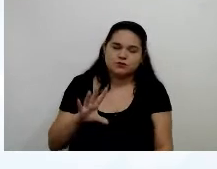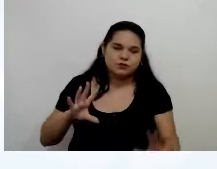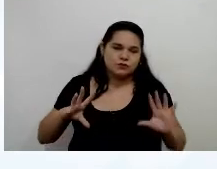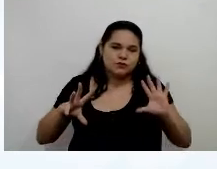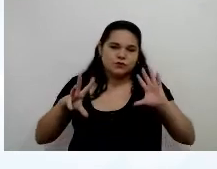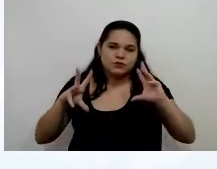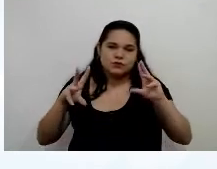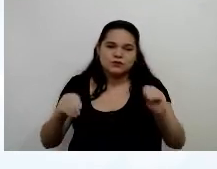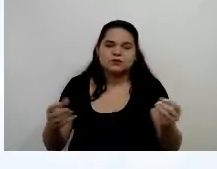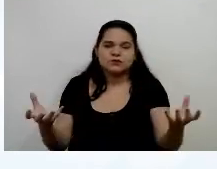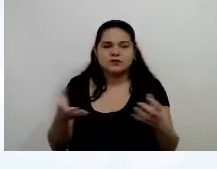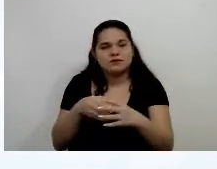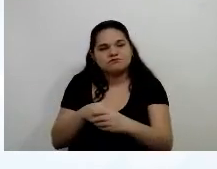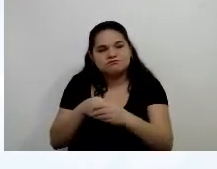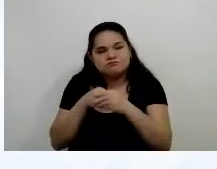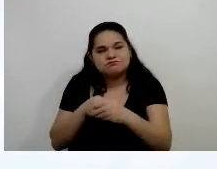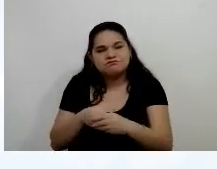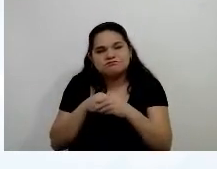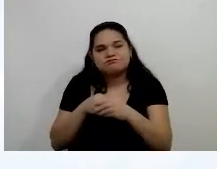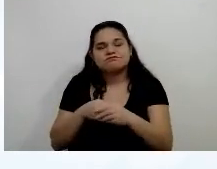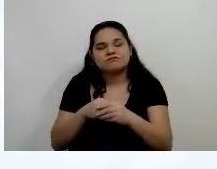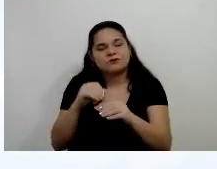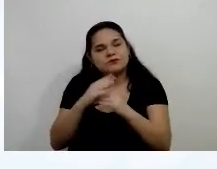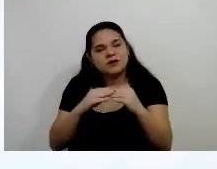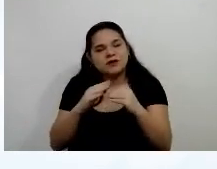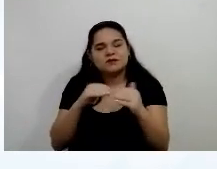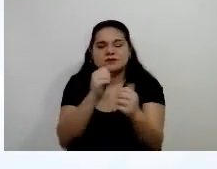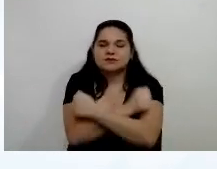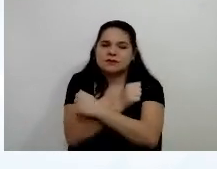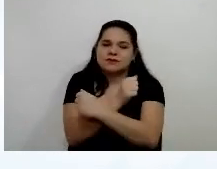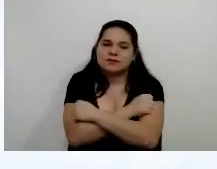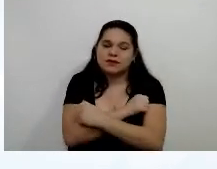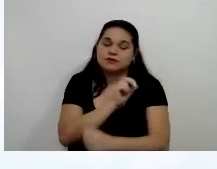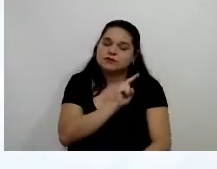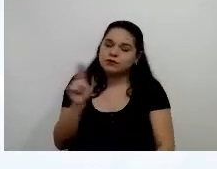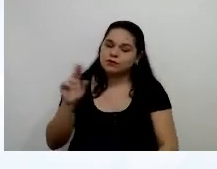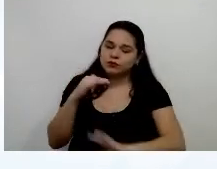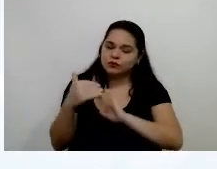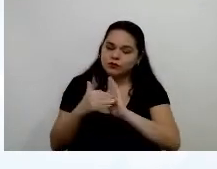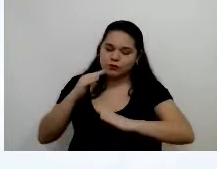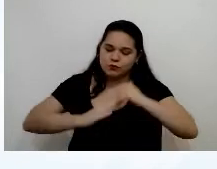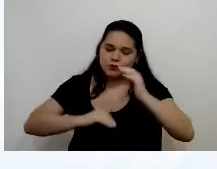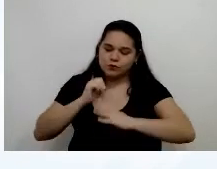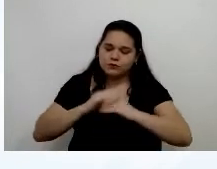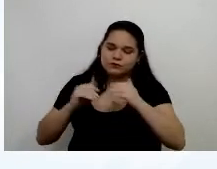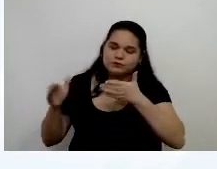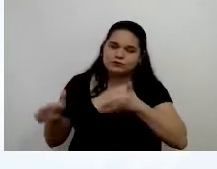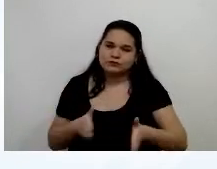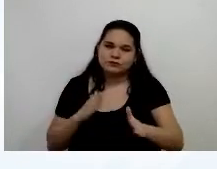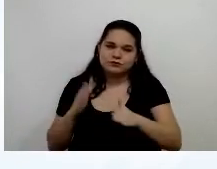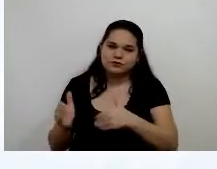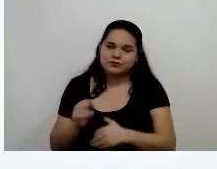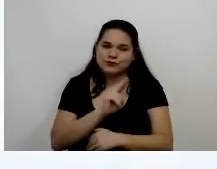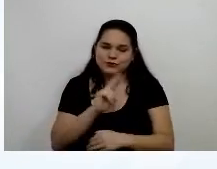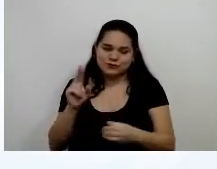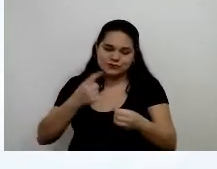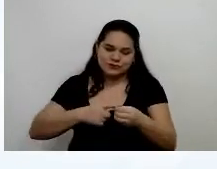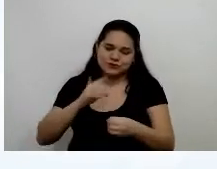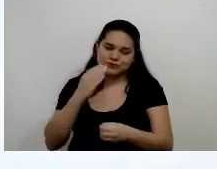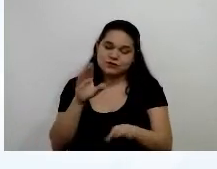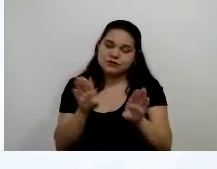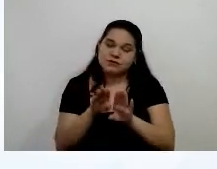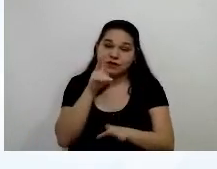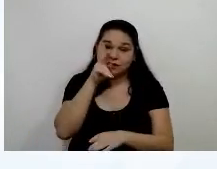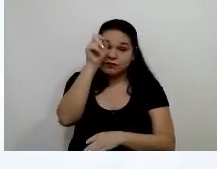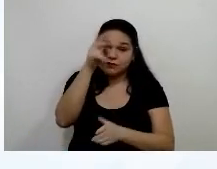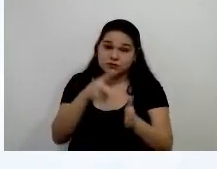gente quer transmitir o nosso afeto, o nosso abraço em nome dos metalúrgicos da Grande Curitiba e em nome da Força Sindical do Paraná.